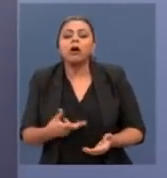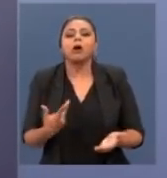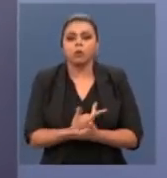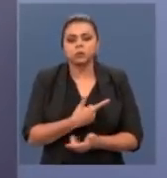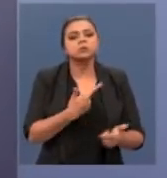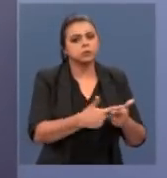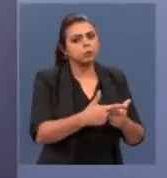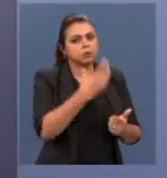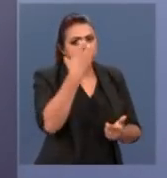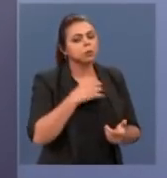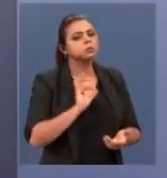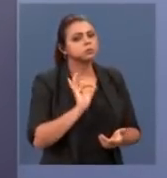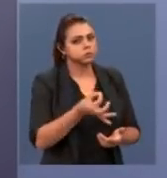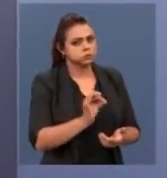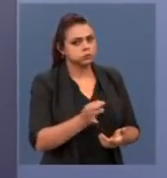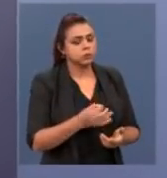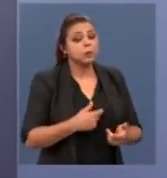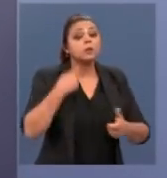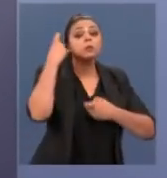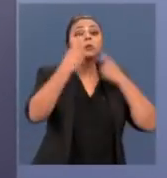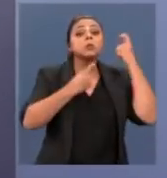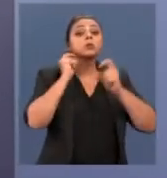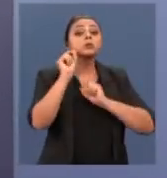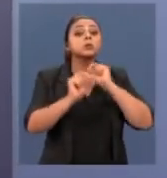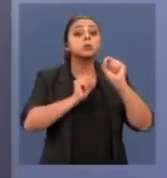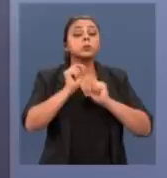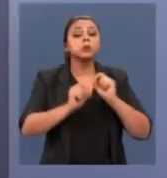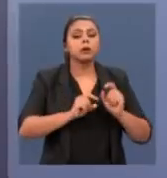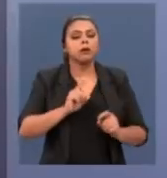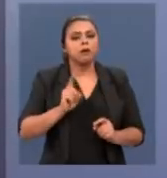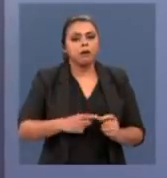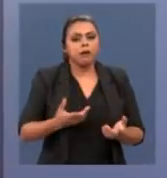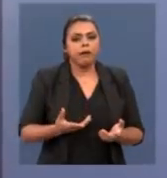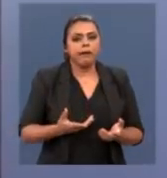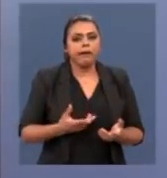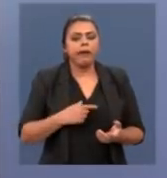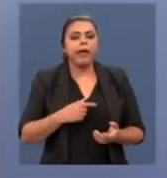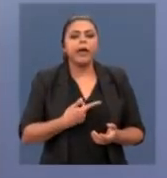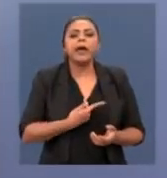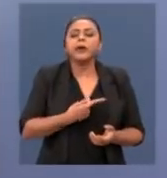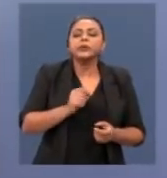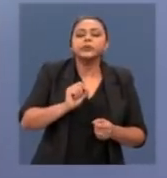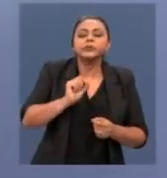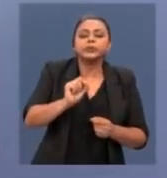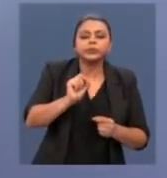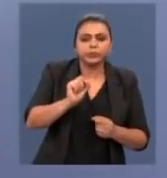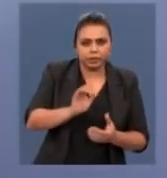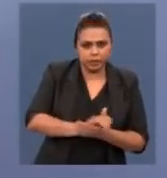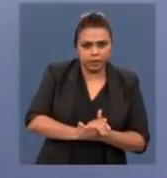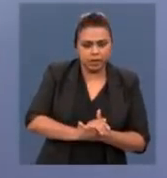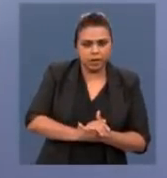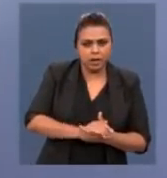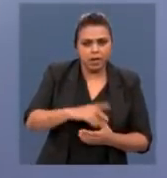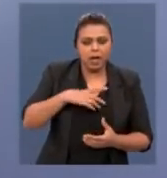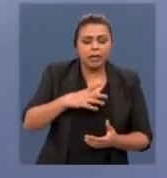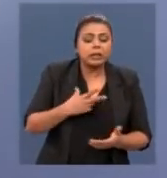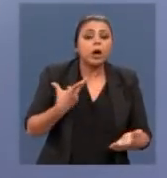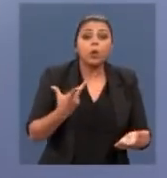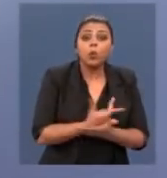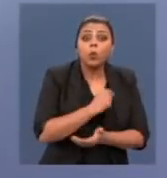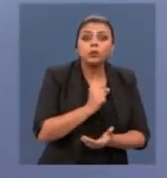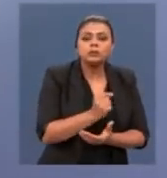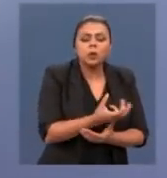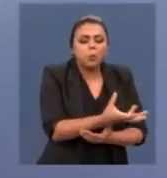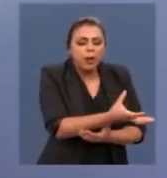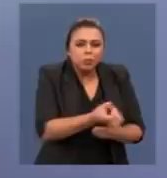muito grande a nossa preocupação é com o ipa jm porque é tá comendo muito